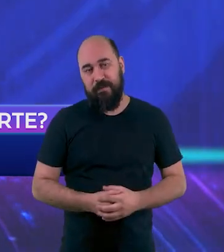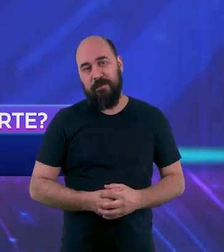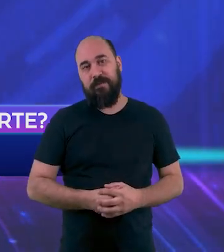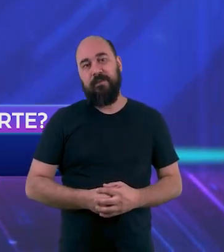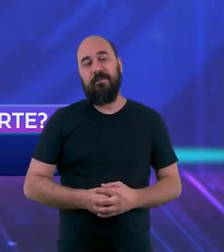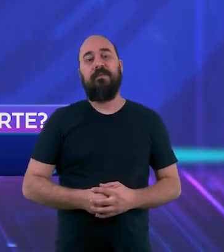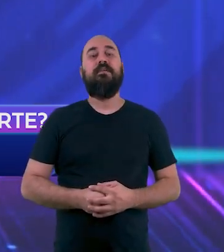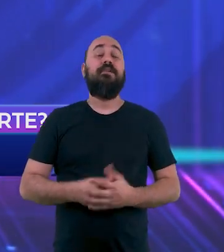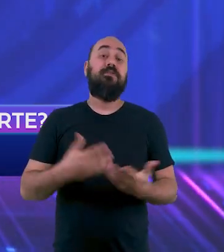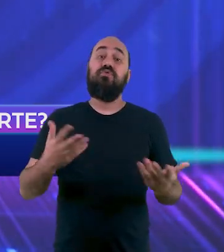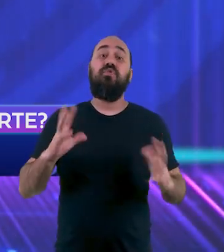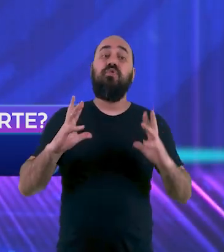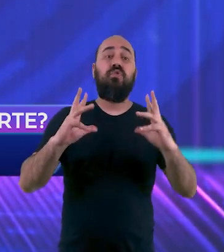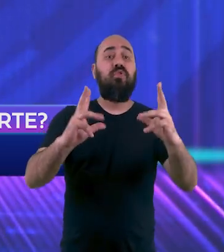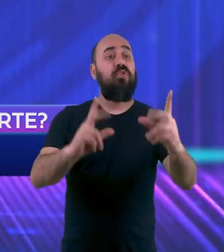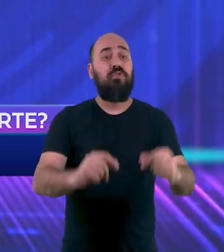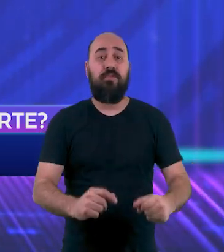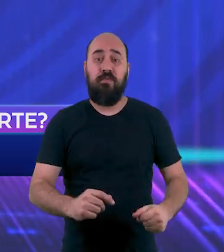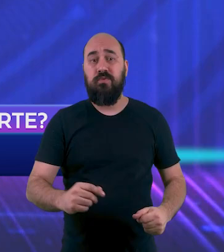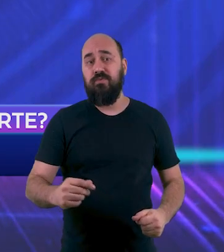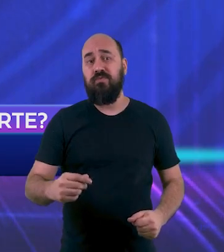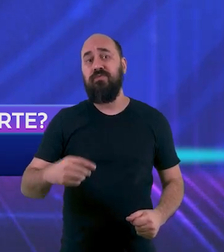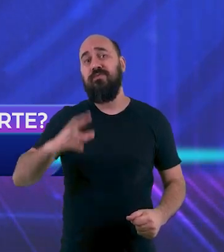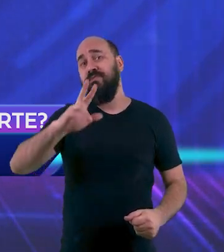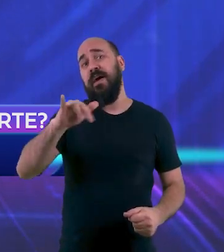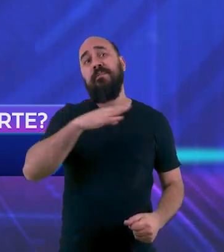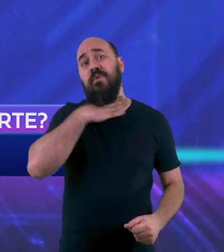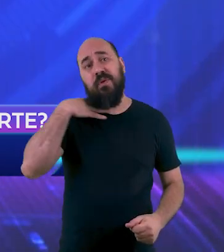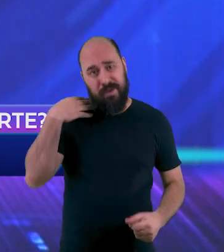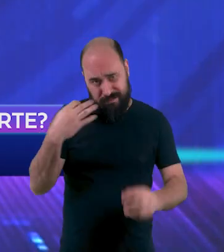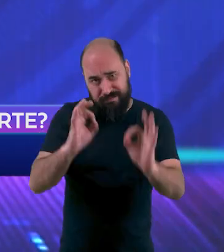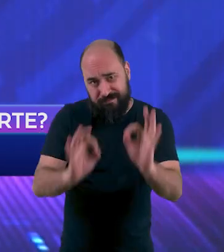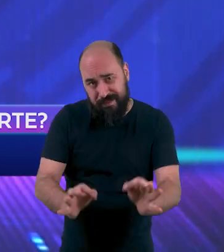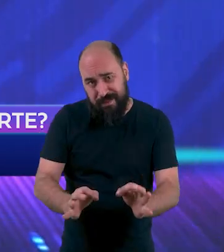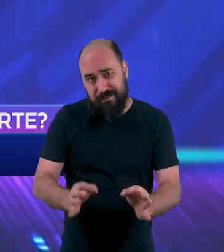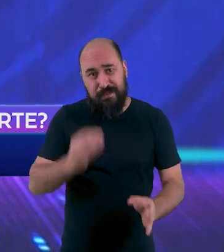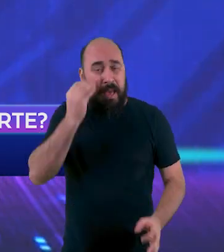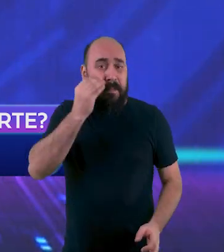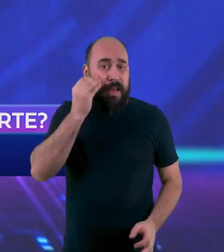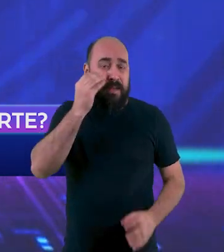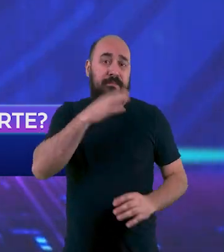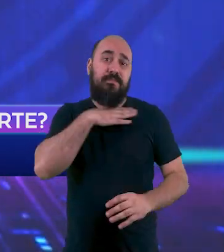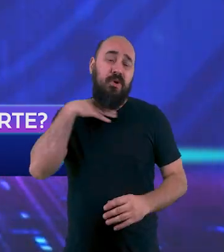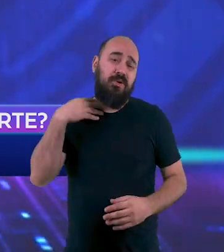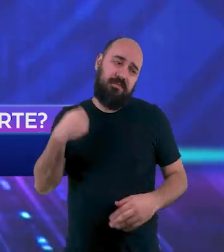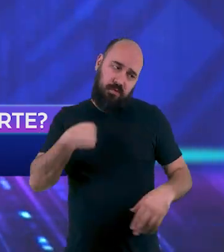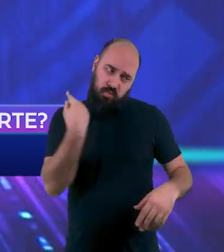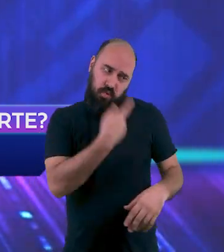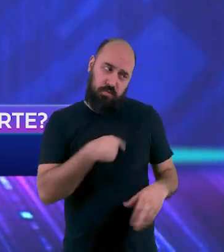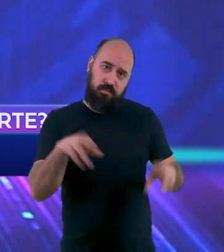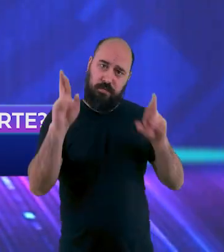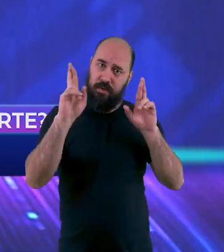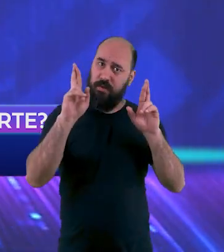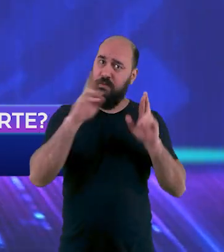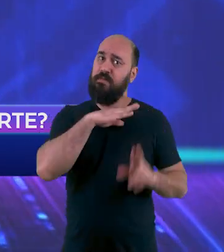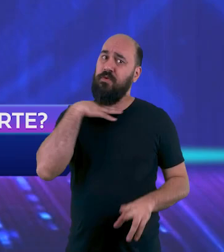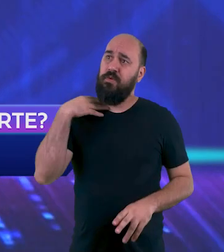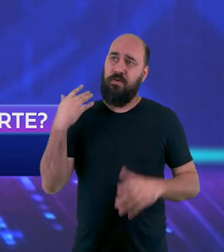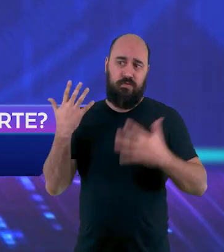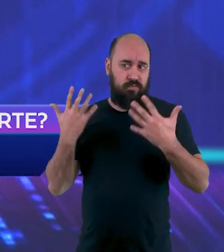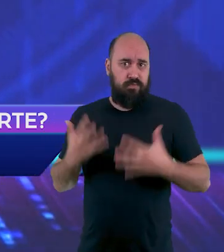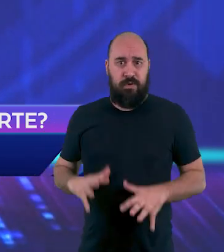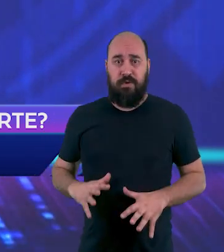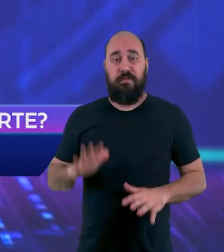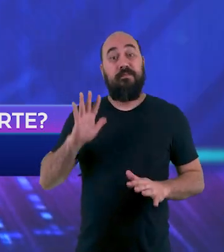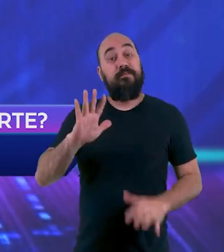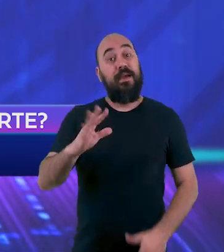esperança, pela experiência da morte, porque a nossa esperança é não passarmos pela morte. o pecado,